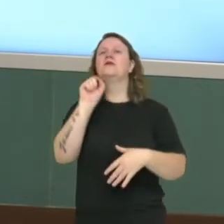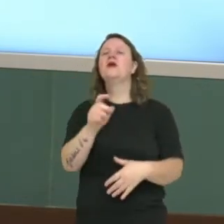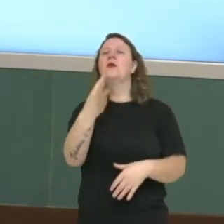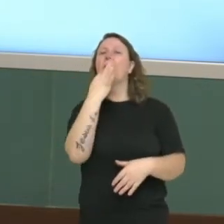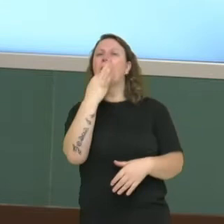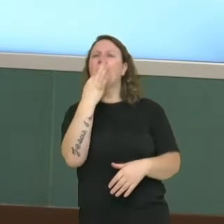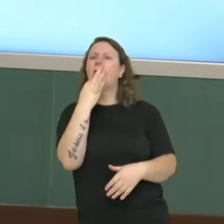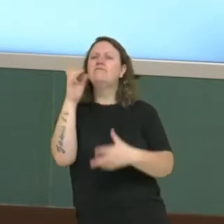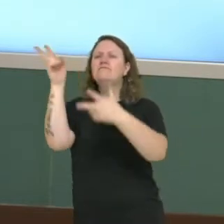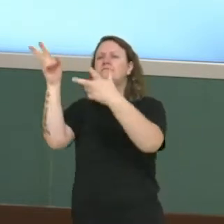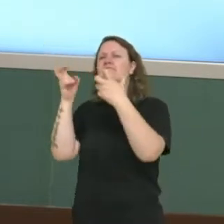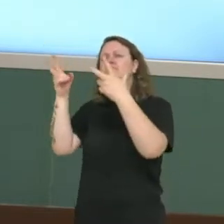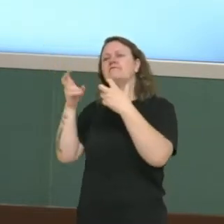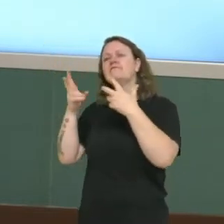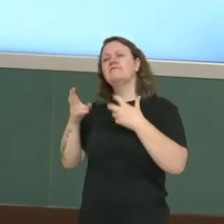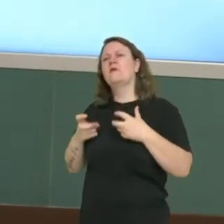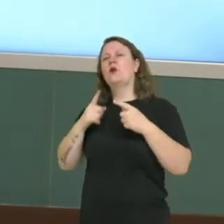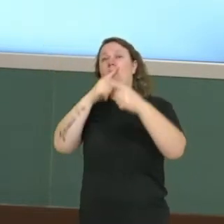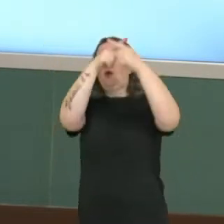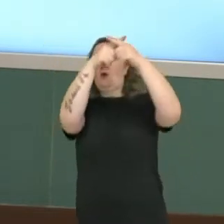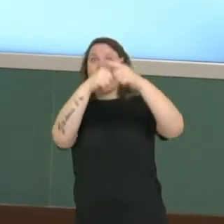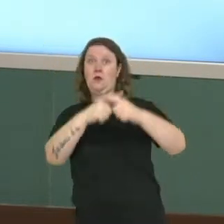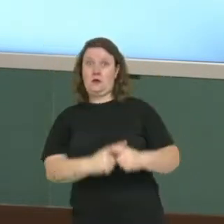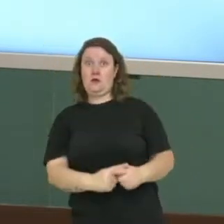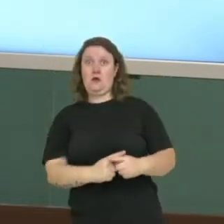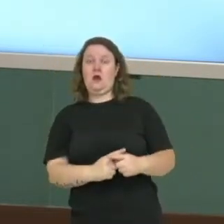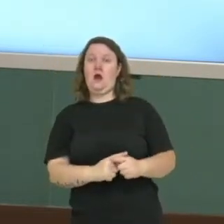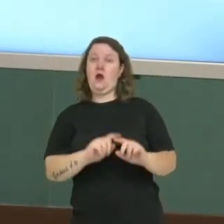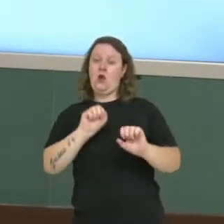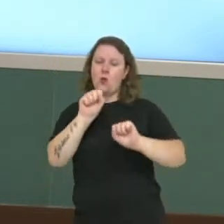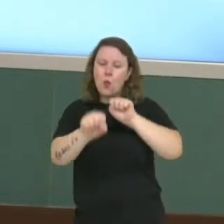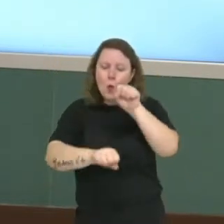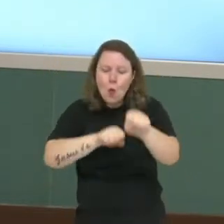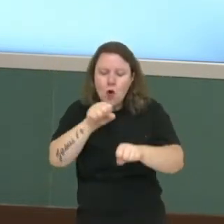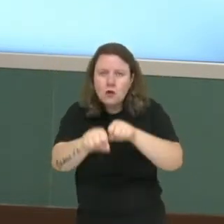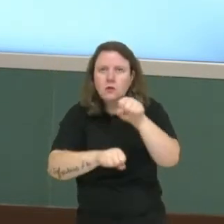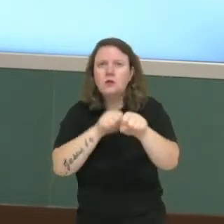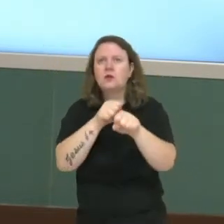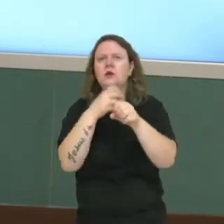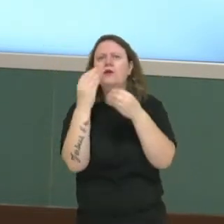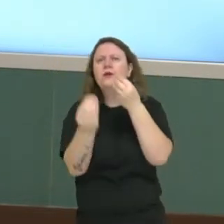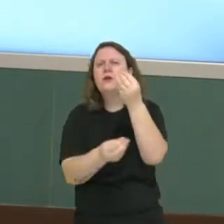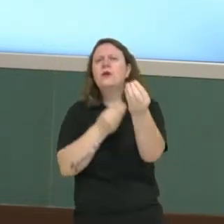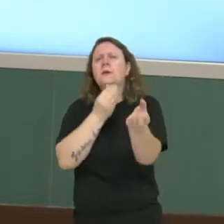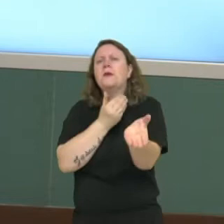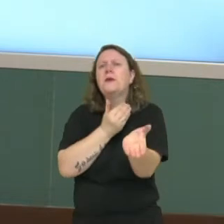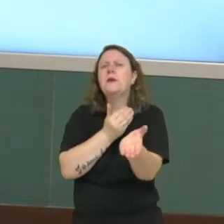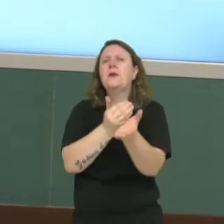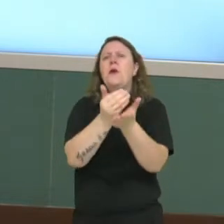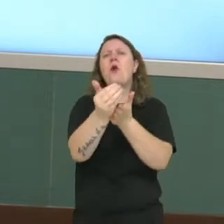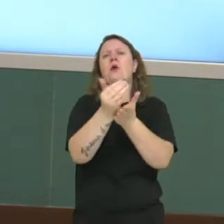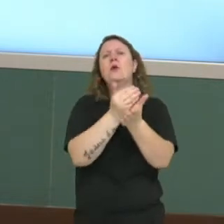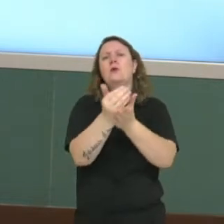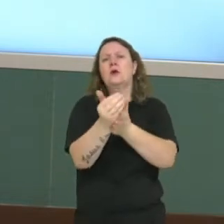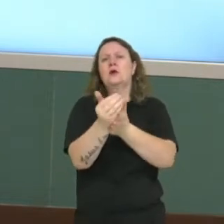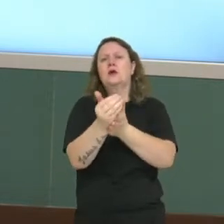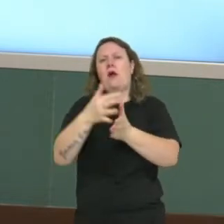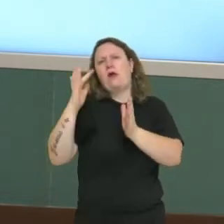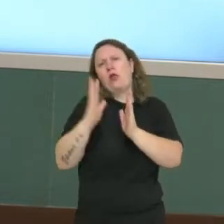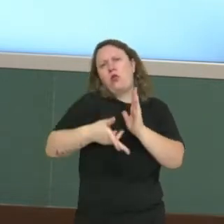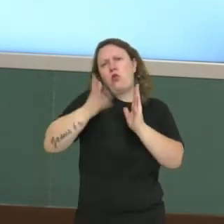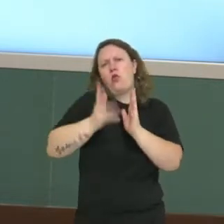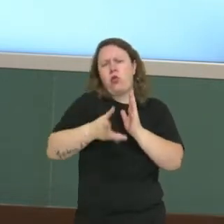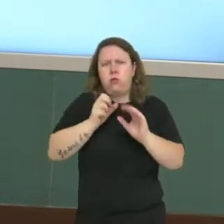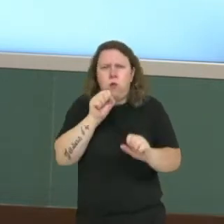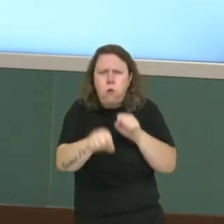conhecer um pouquinho as provas de ciclismo. Como que começou essa ideia das corridas de